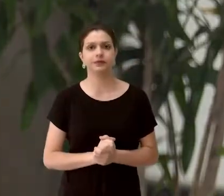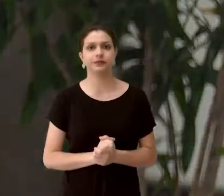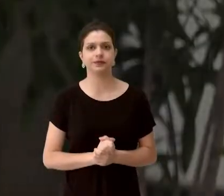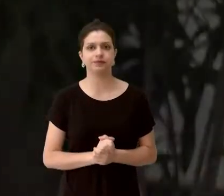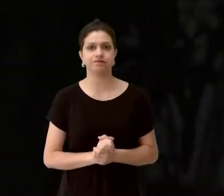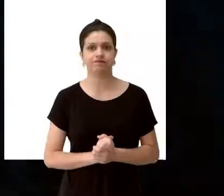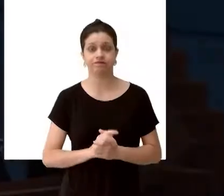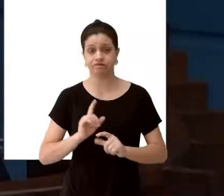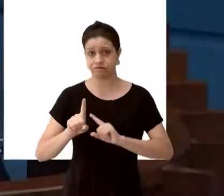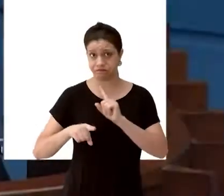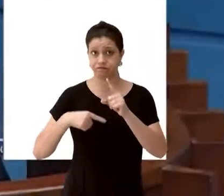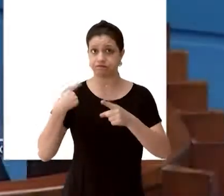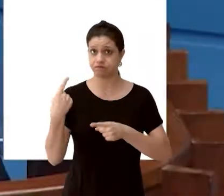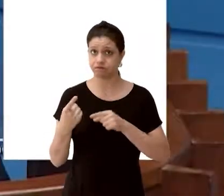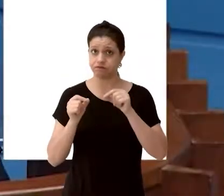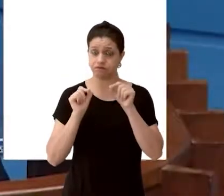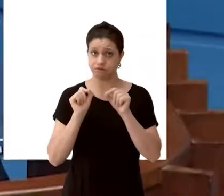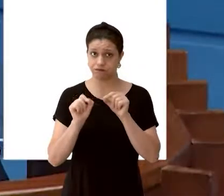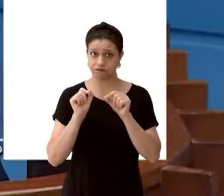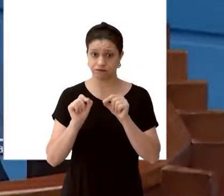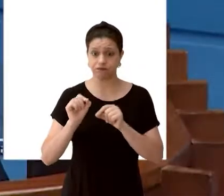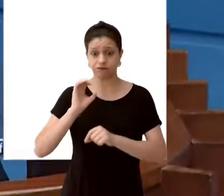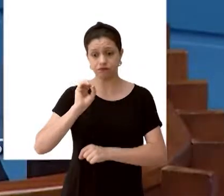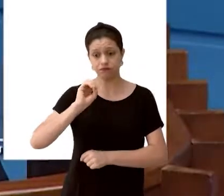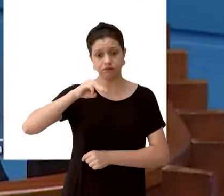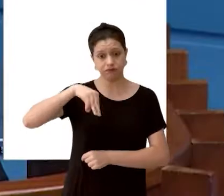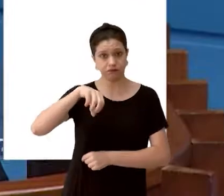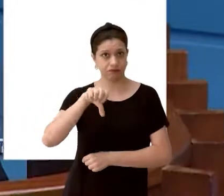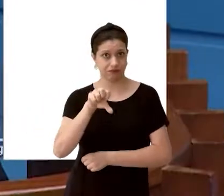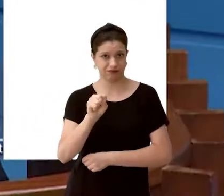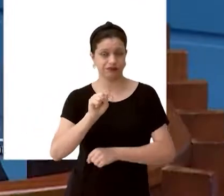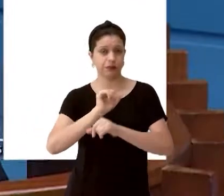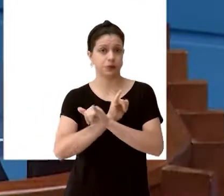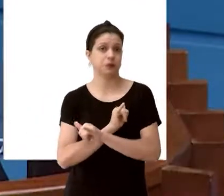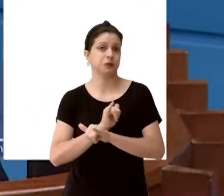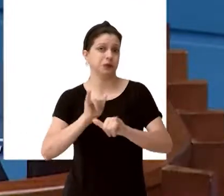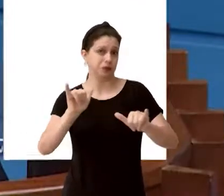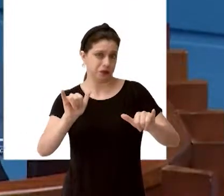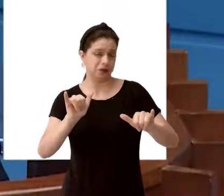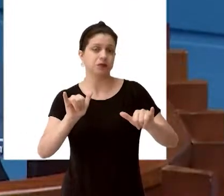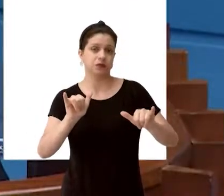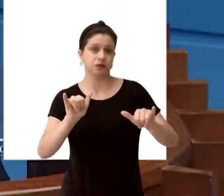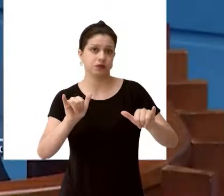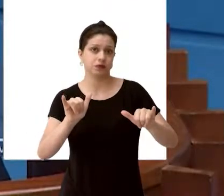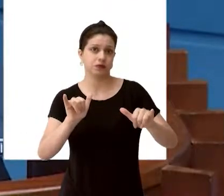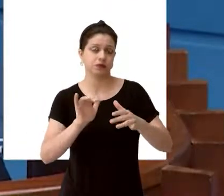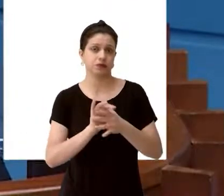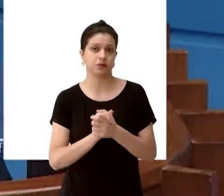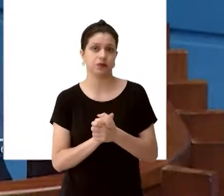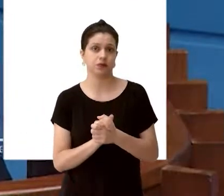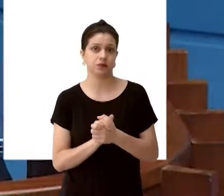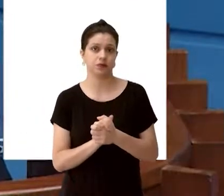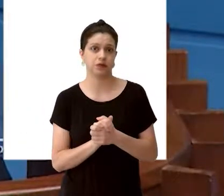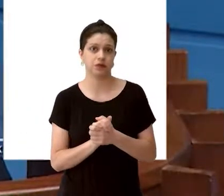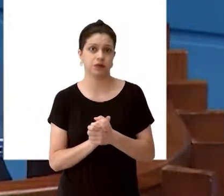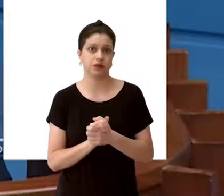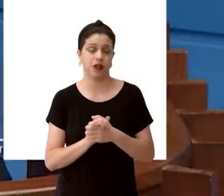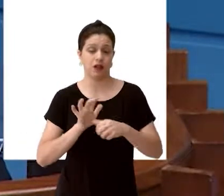acendeu o alerta. Depois da decretação por parte da Organização Mundial de Saúde,